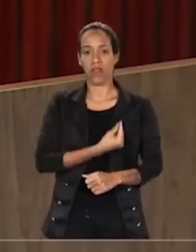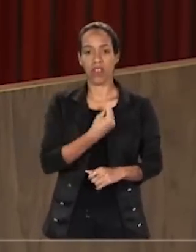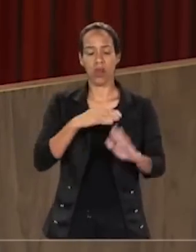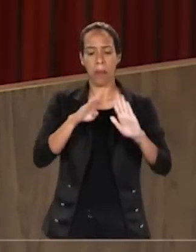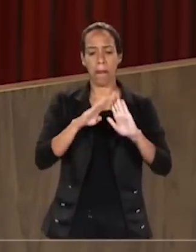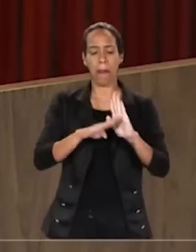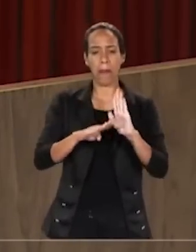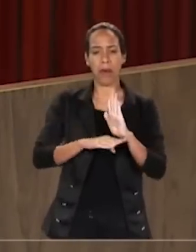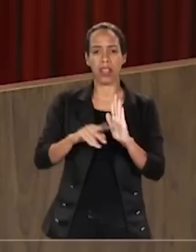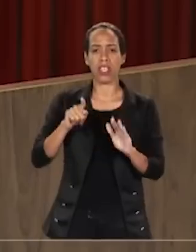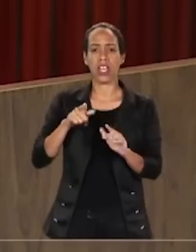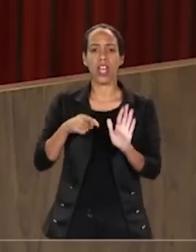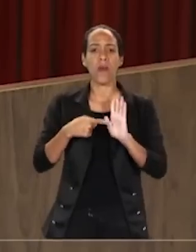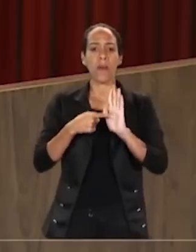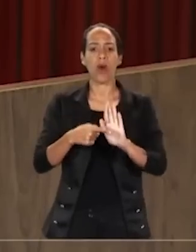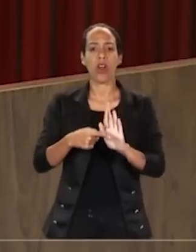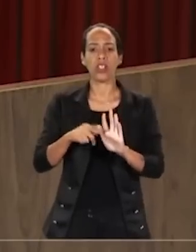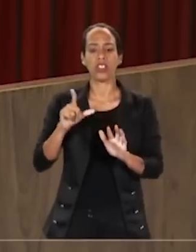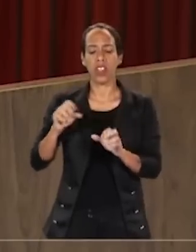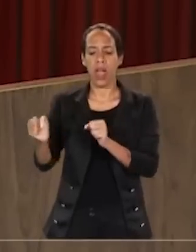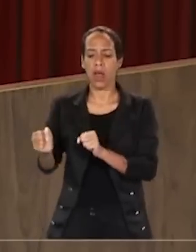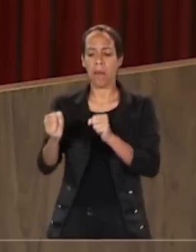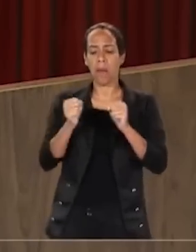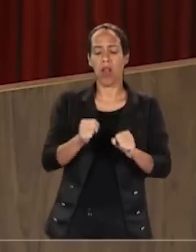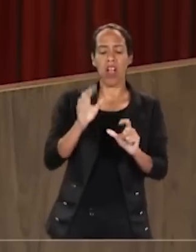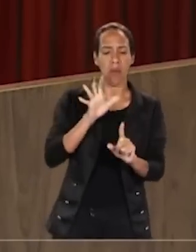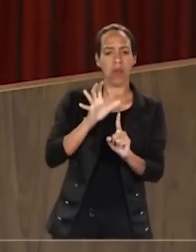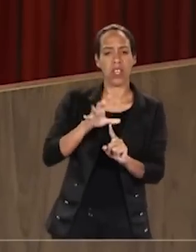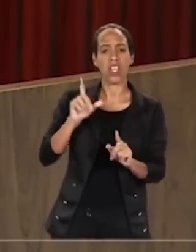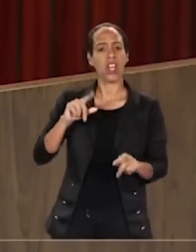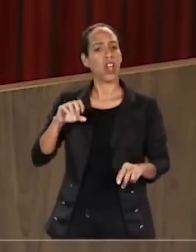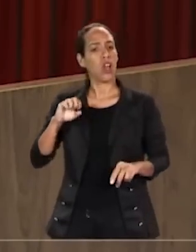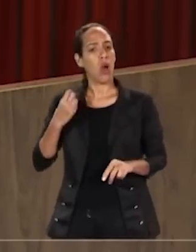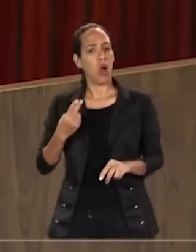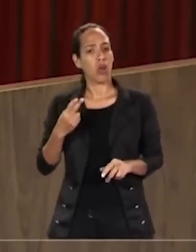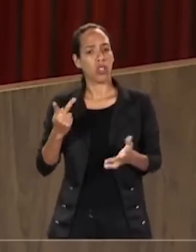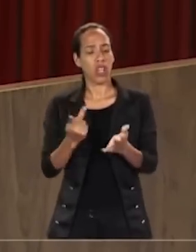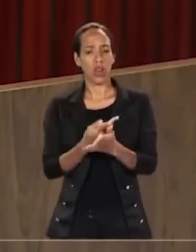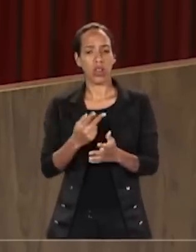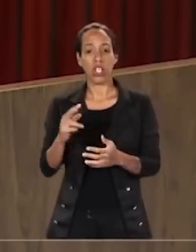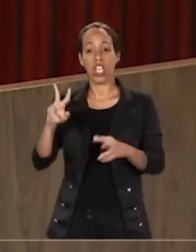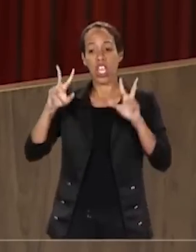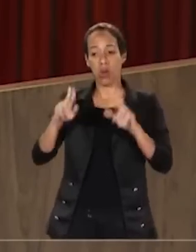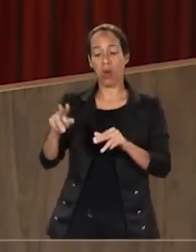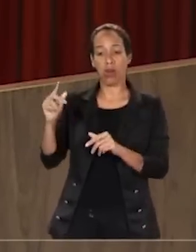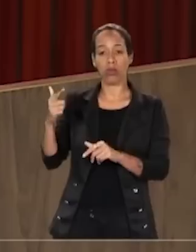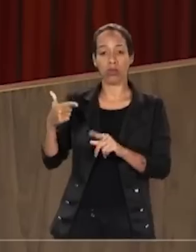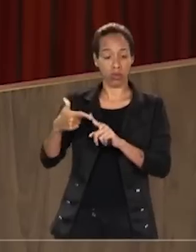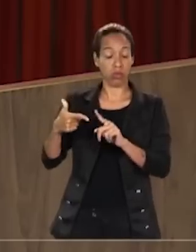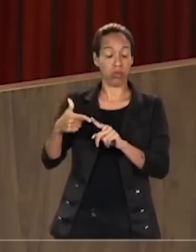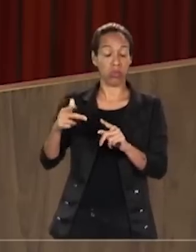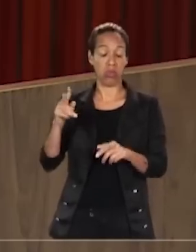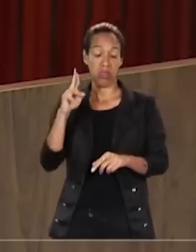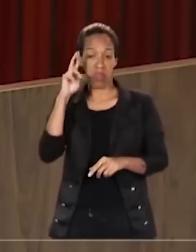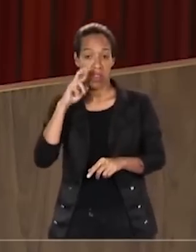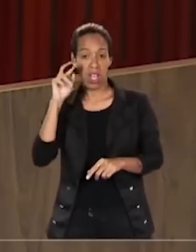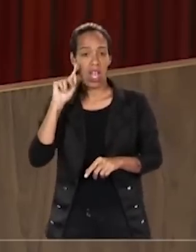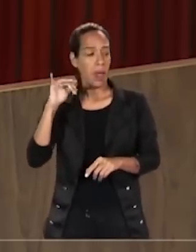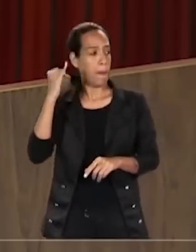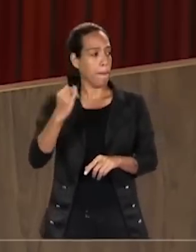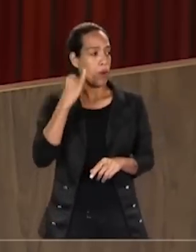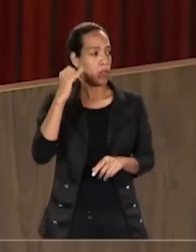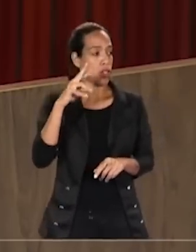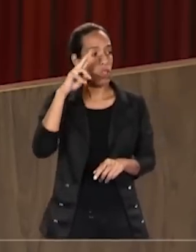elementos suficientes a indicar a prática de atos abusivos ou anuência quanto à sua ocorrência pelo segundo investigado. Importante observar que,